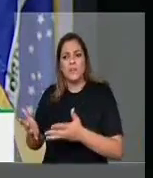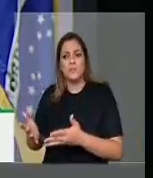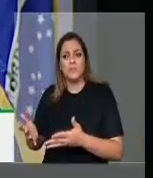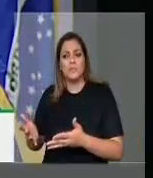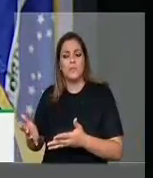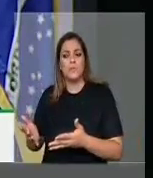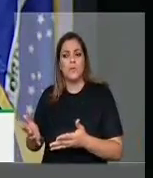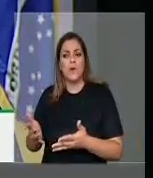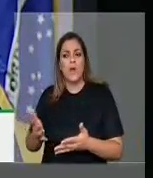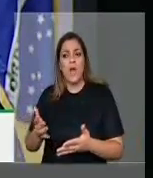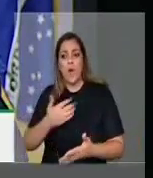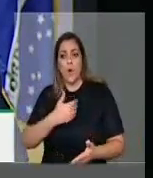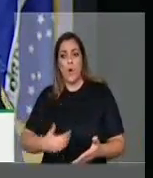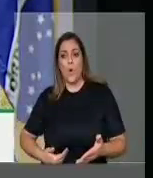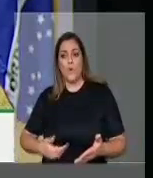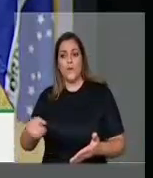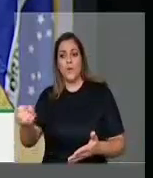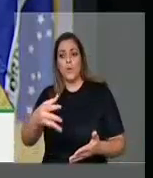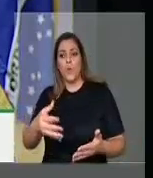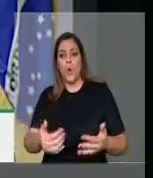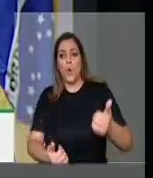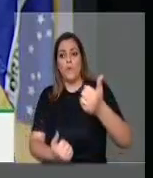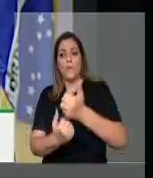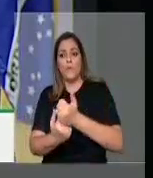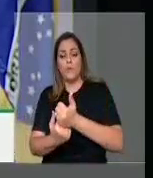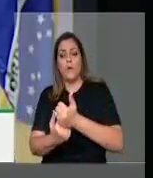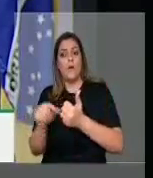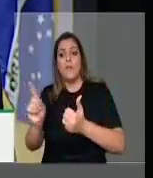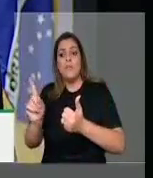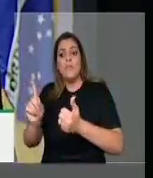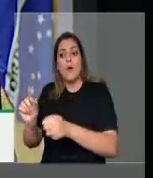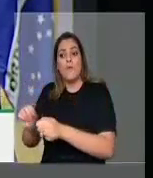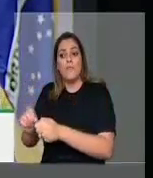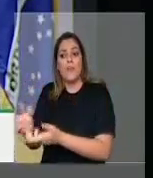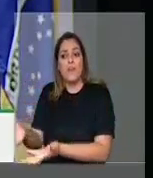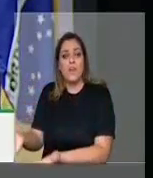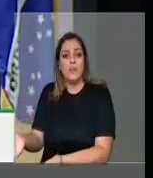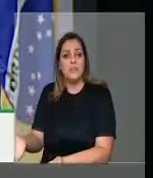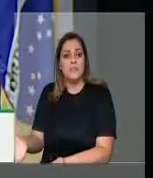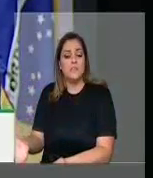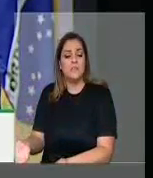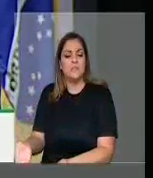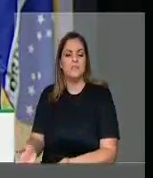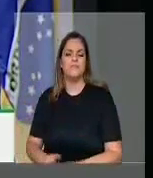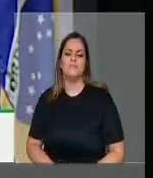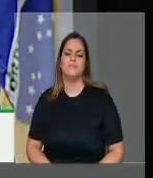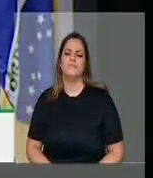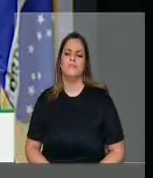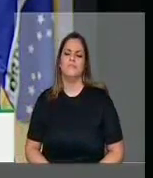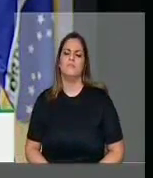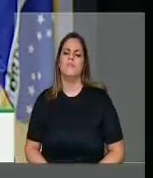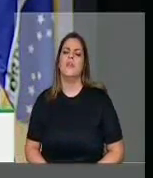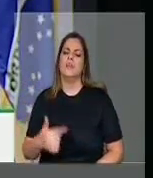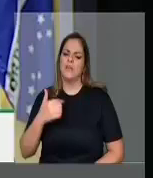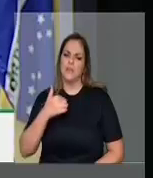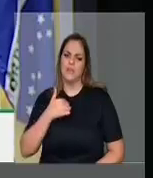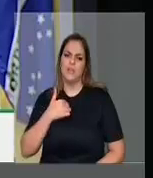nenhum palmo de energia. Pois bem, eu hoje pedi ao ministro